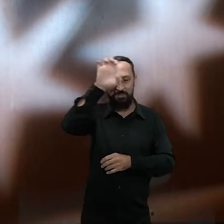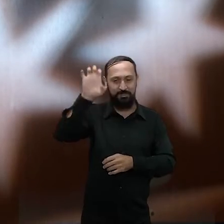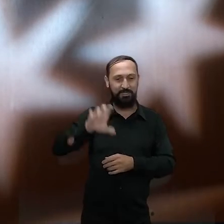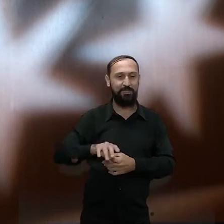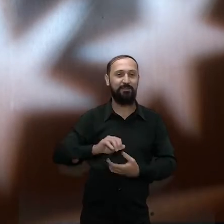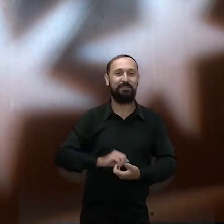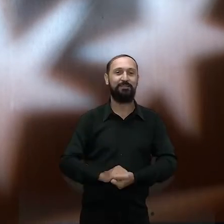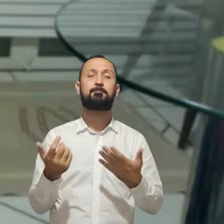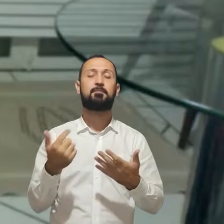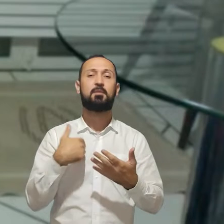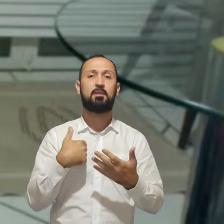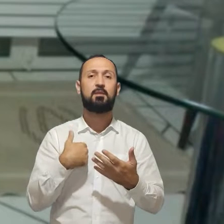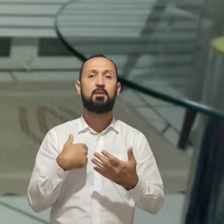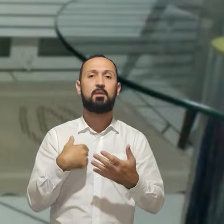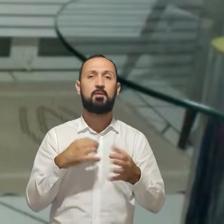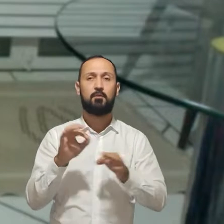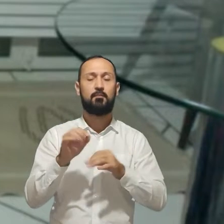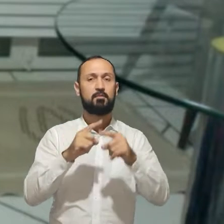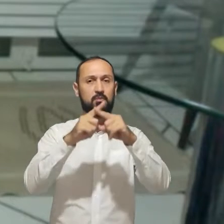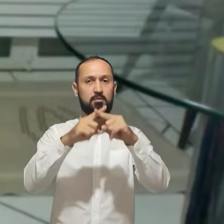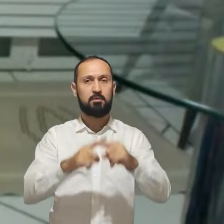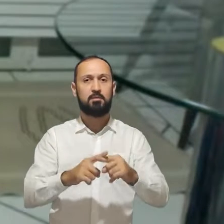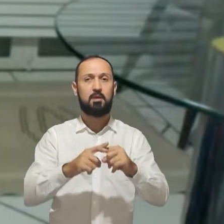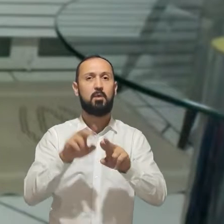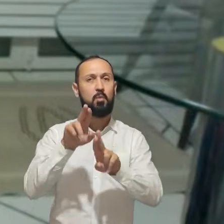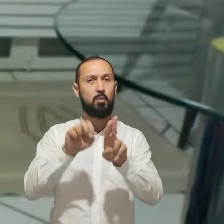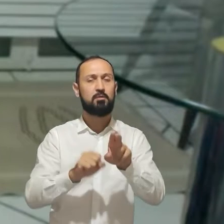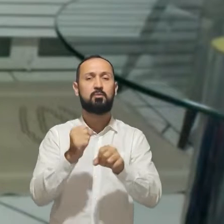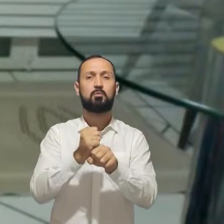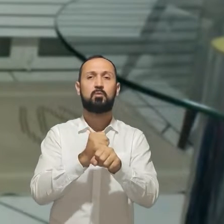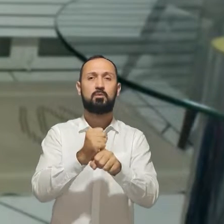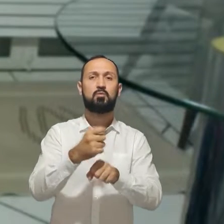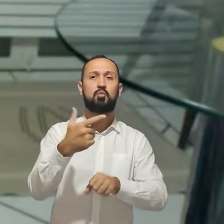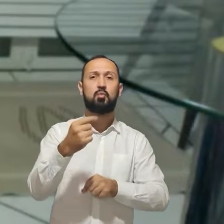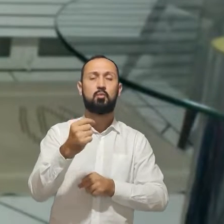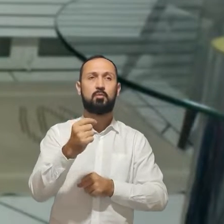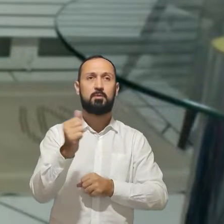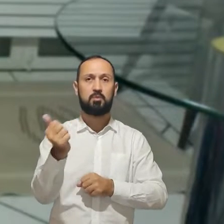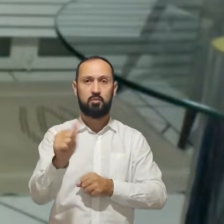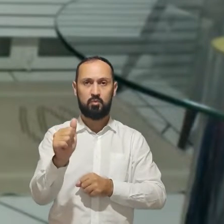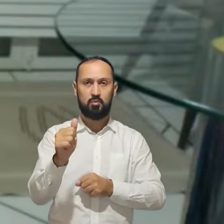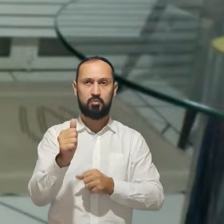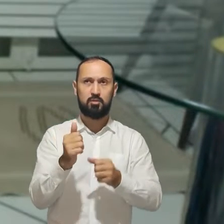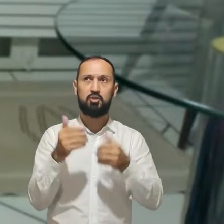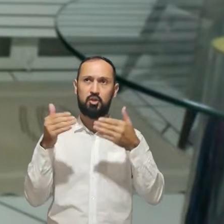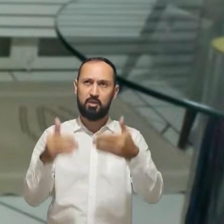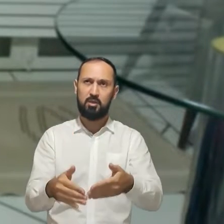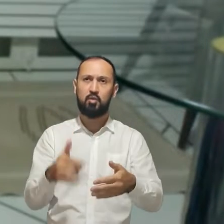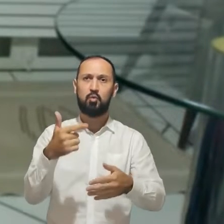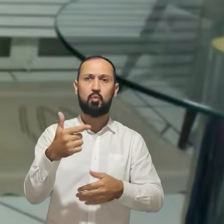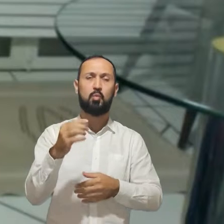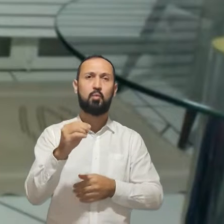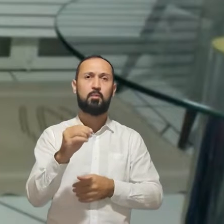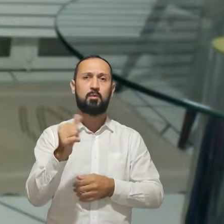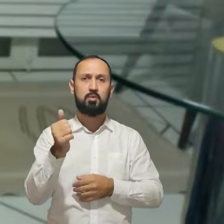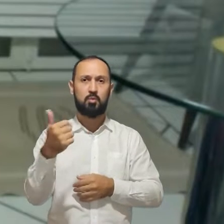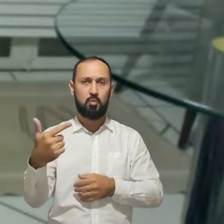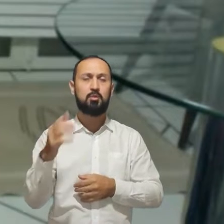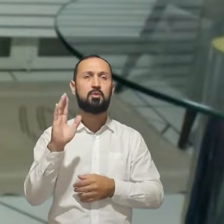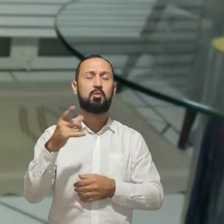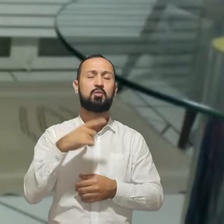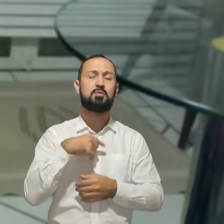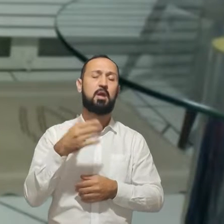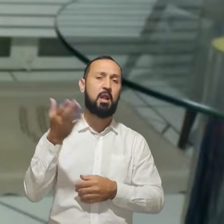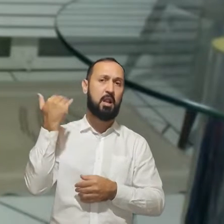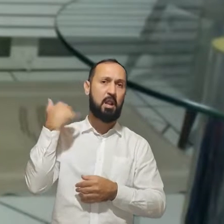no estado. João, eu fiz concurso para o EMES em 2011, cheguei aqui em 2012. Eu já tinha uma